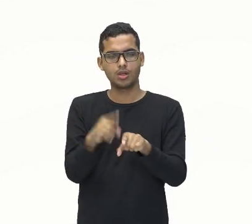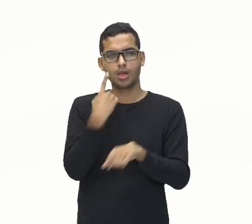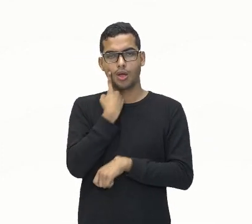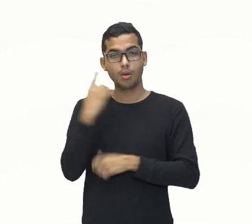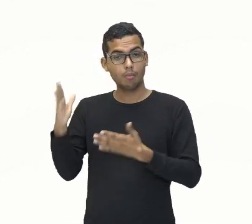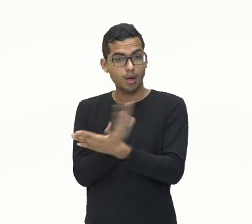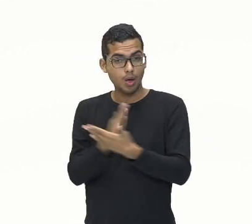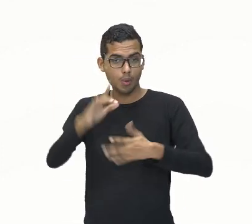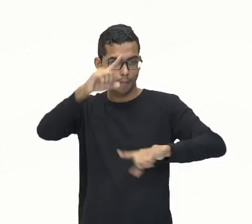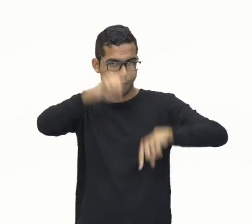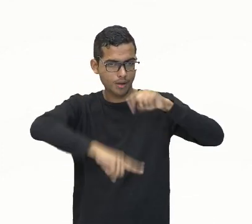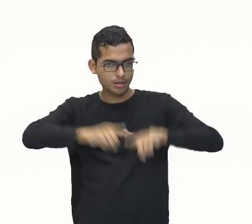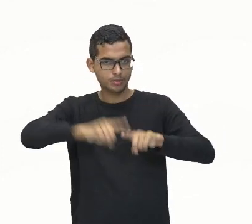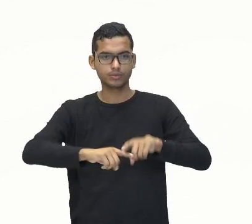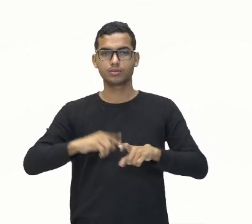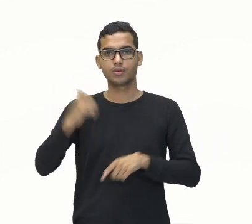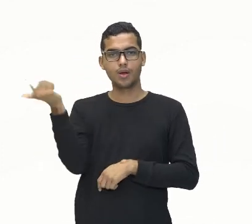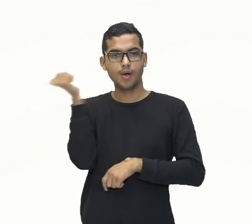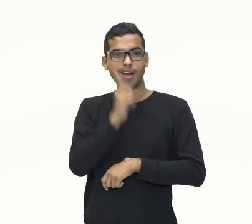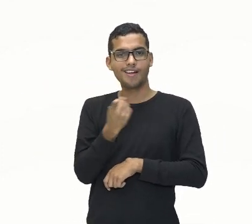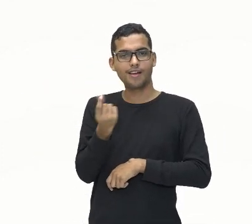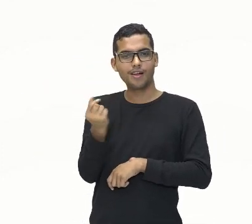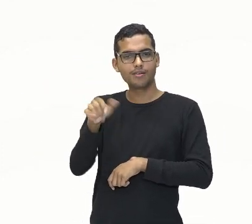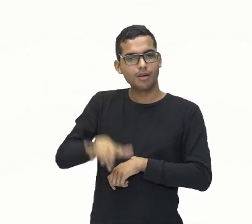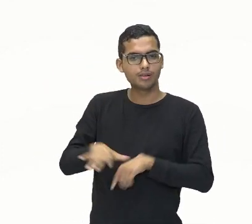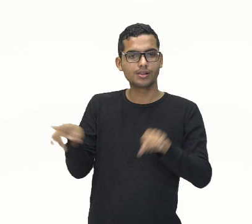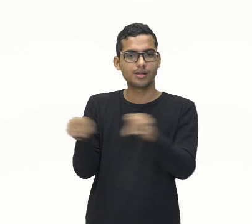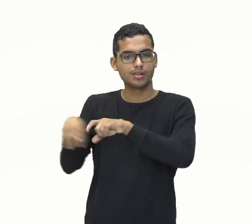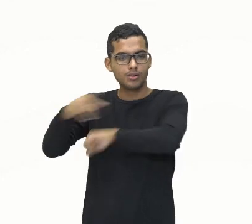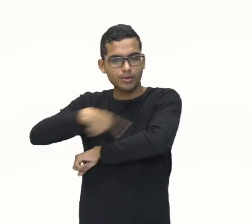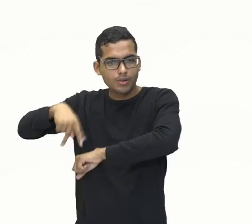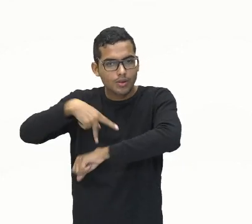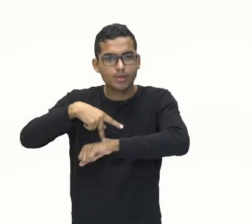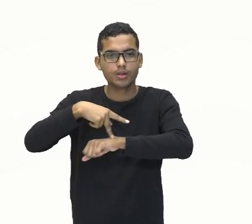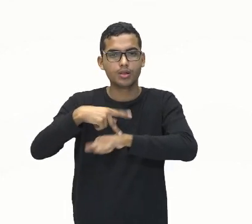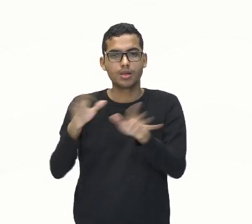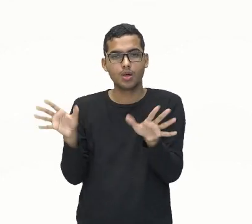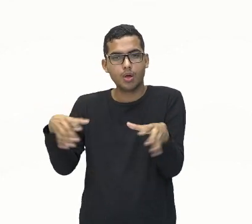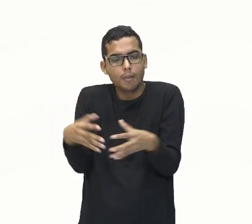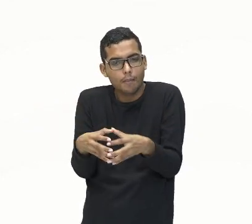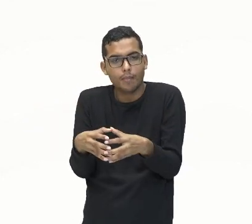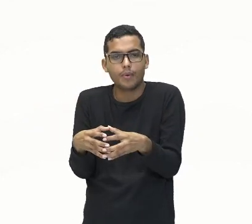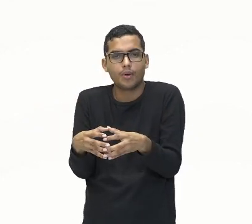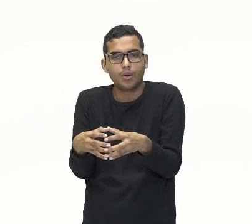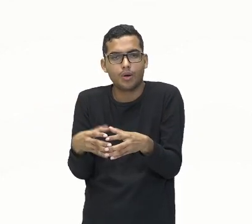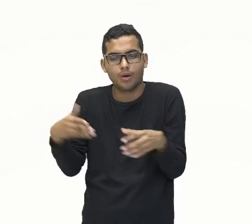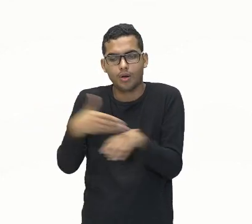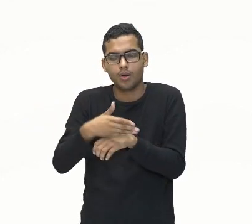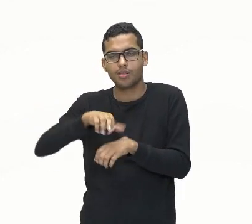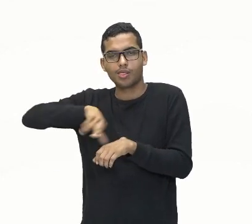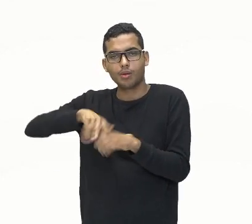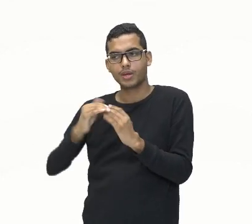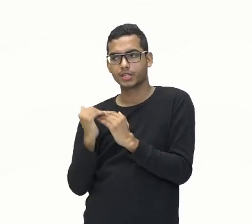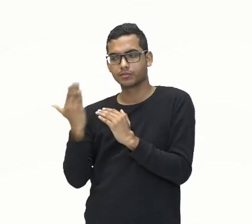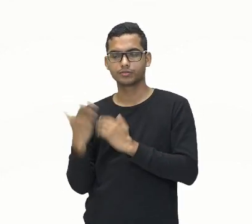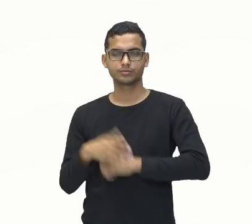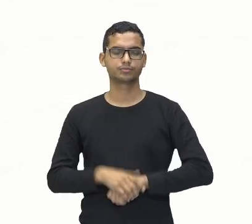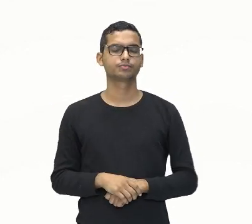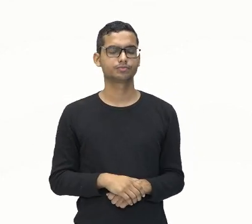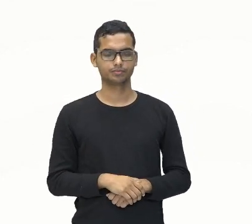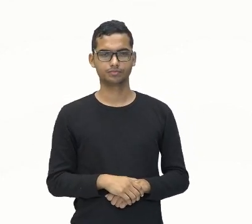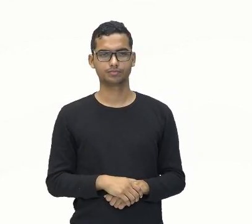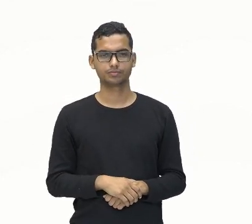alguns produtos para torná-los mais baratos para países não participantes do bloco.